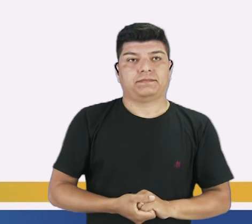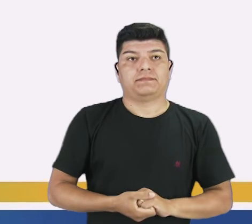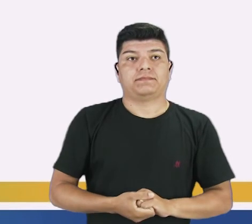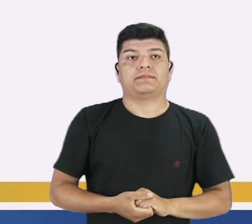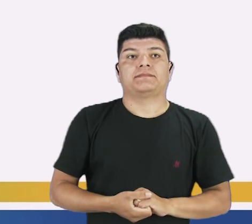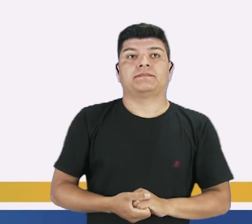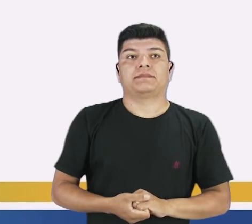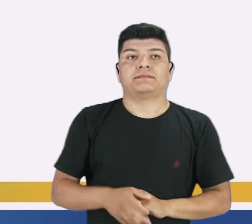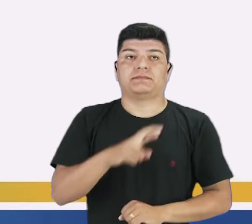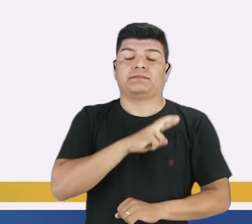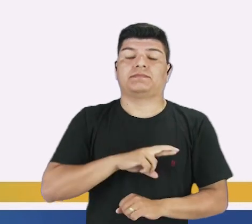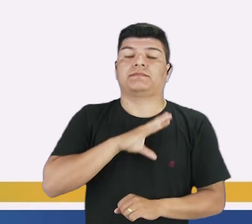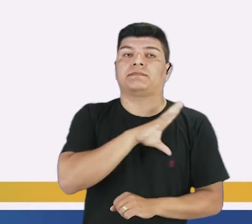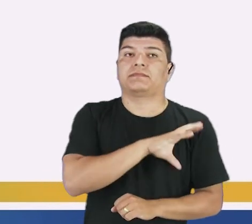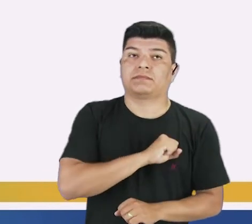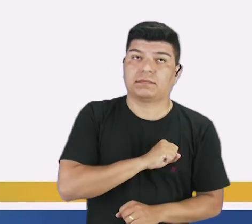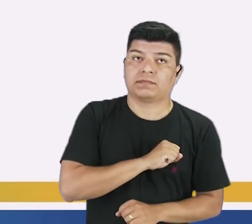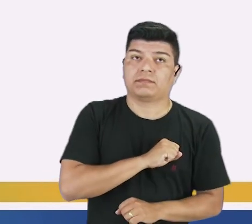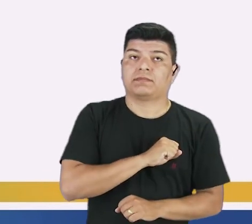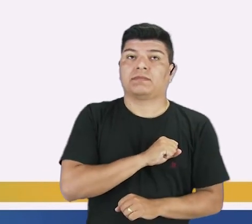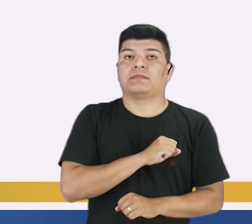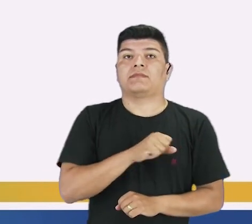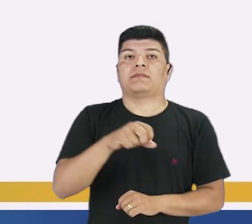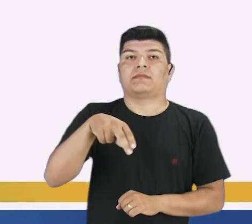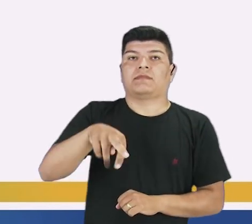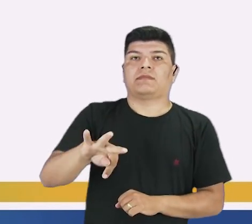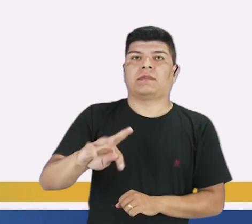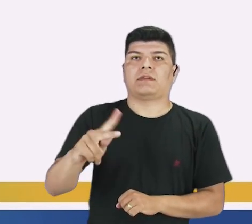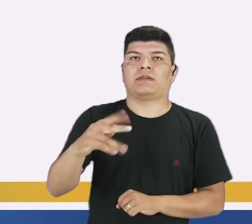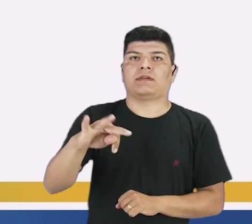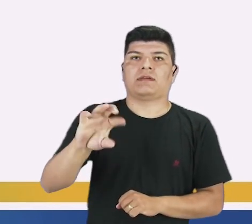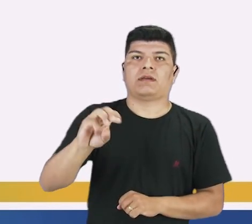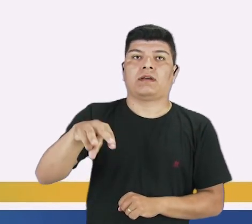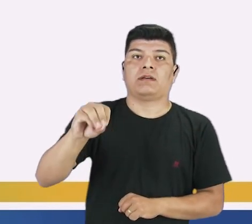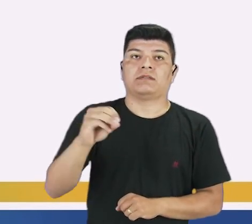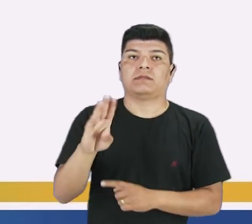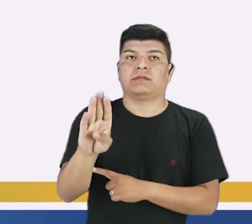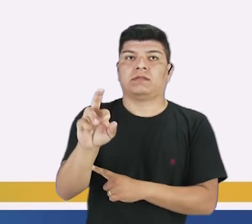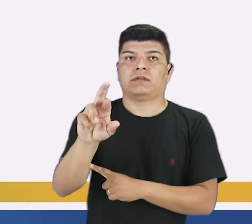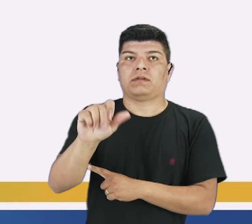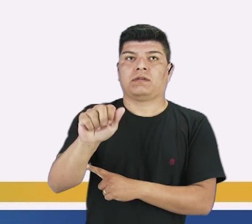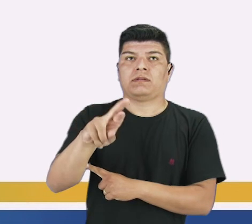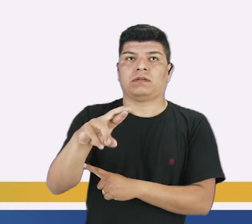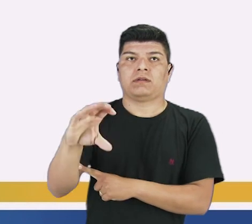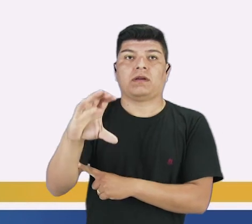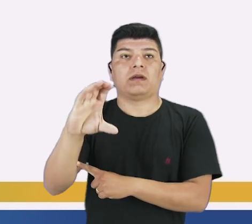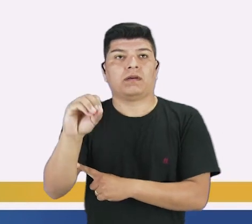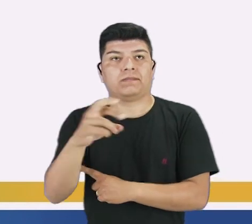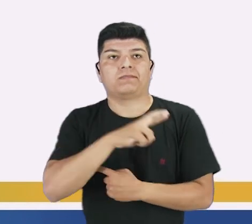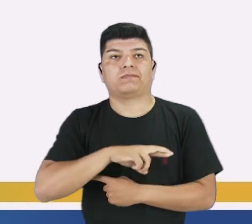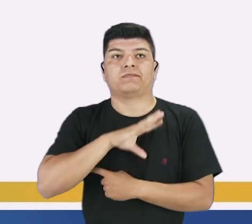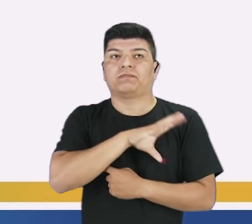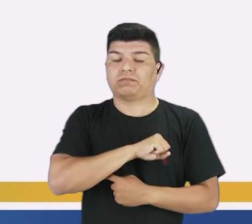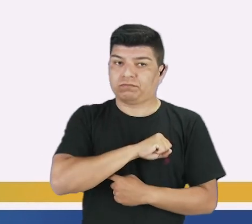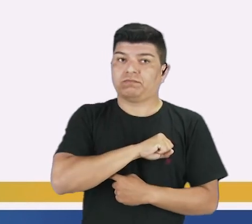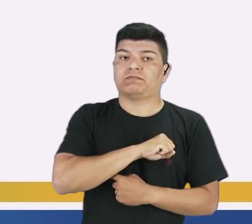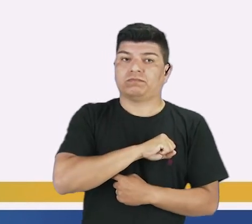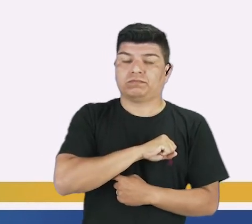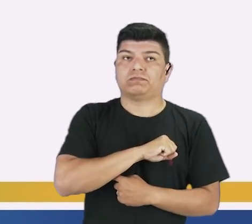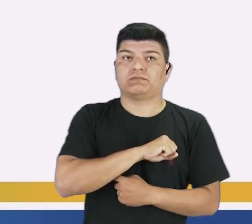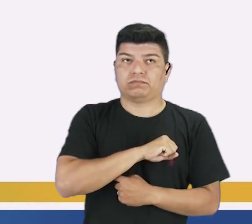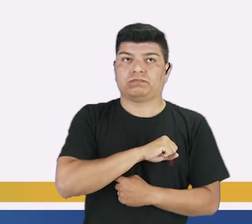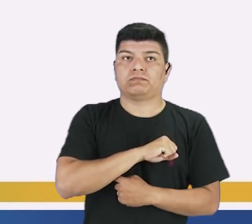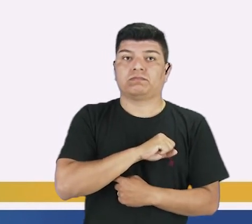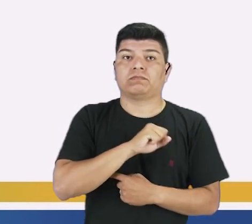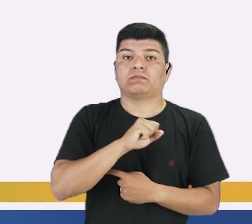é romantismo, quinhentismo, barroco e romantismo, que são